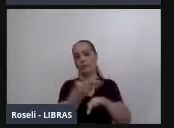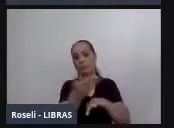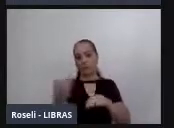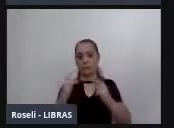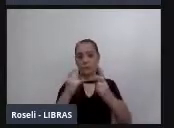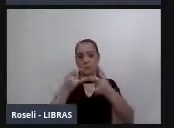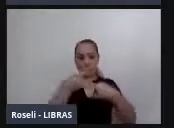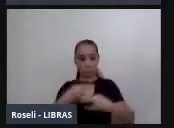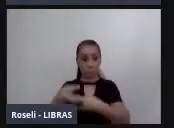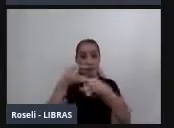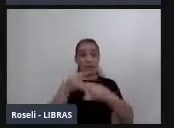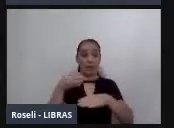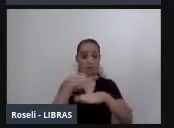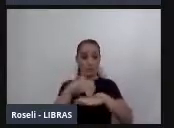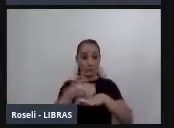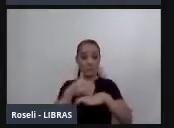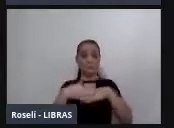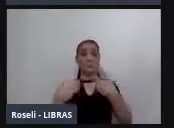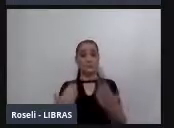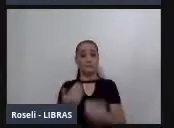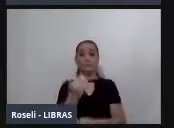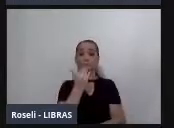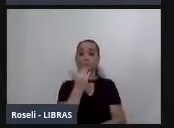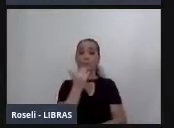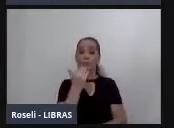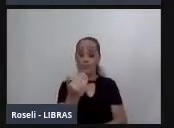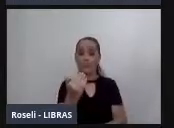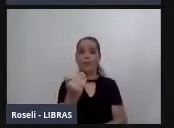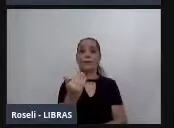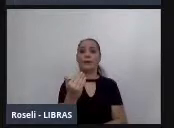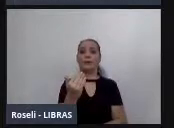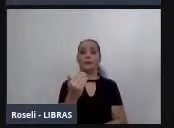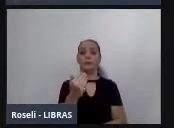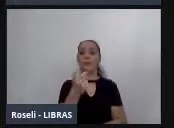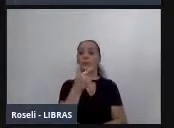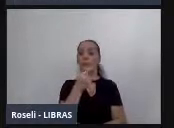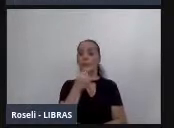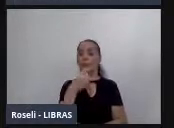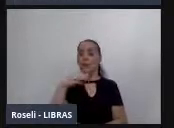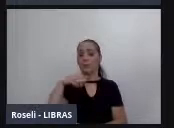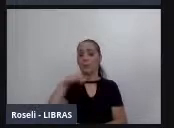peço para o Matheus, por gentileza, passar para o próximo slide.